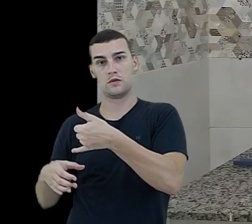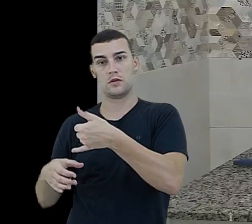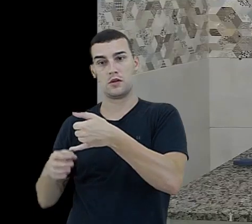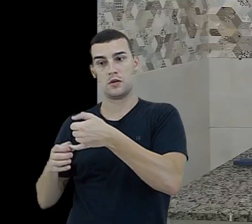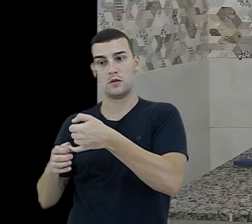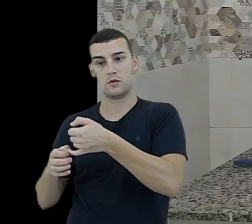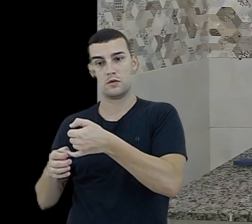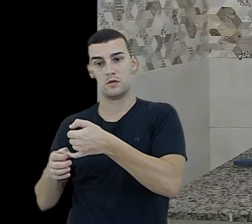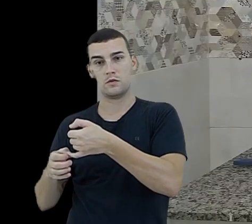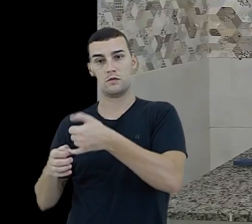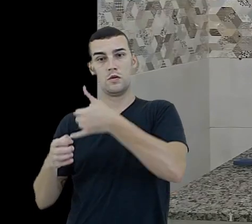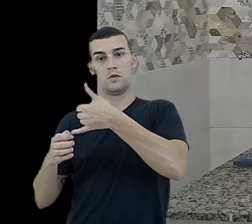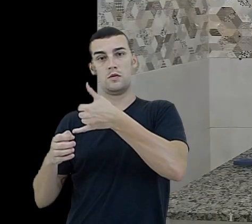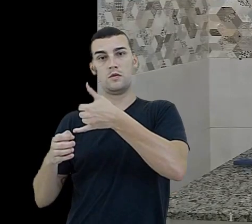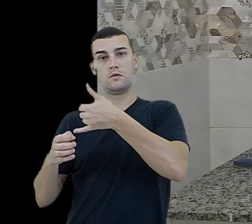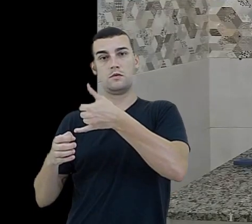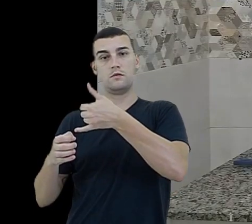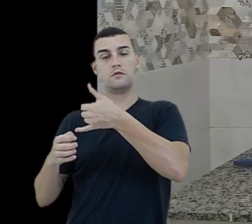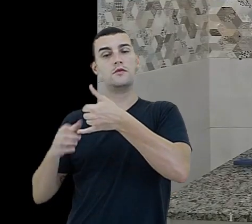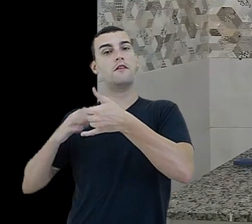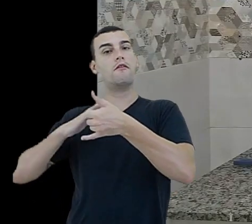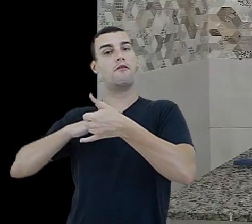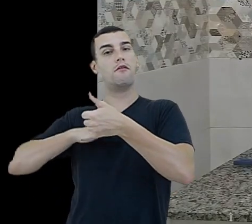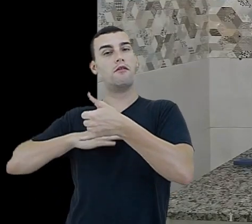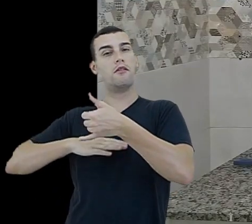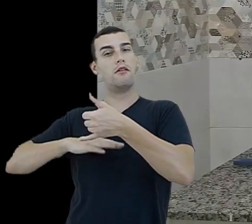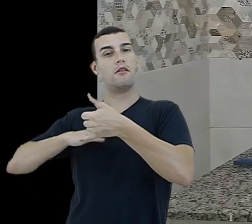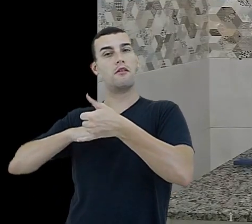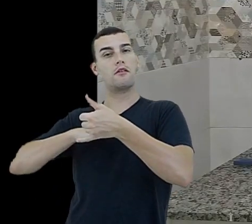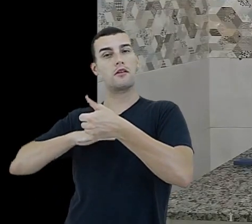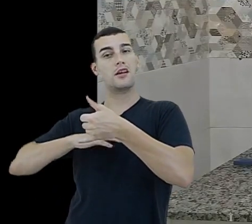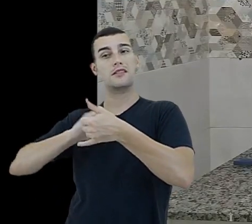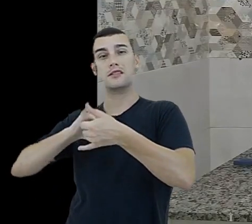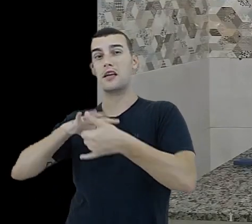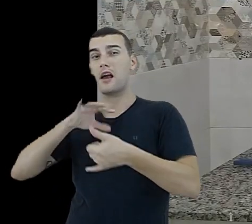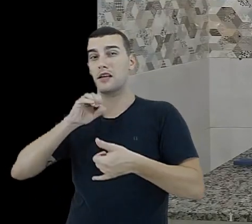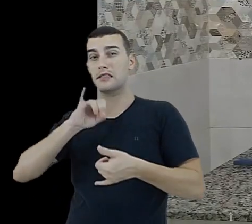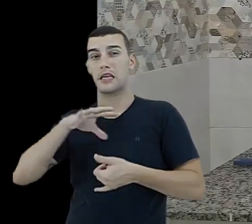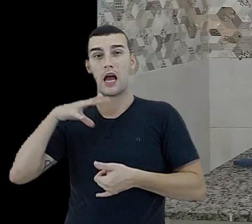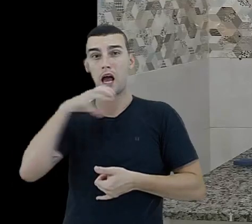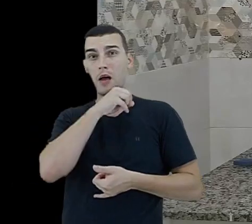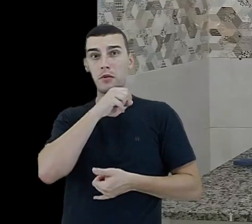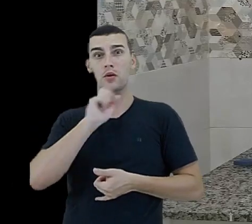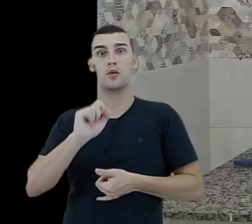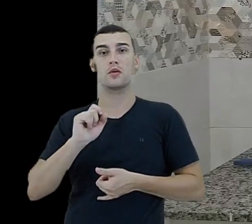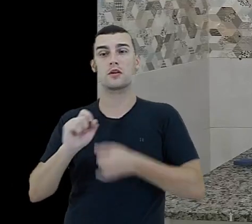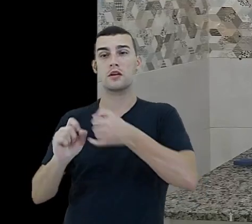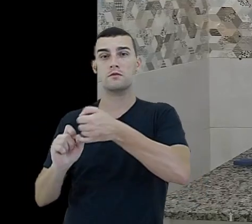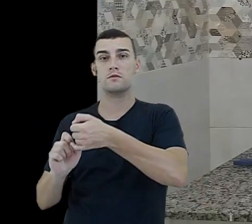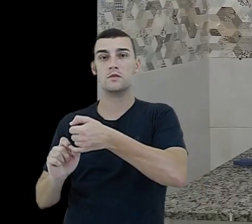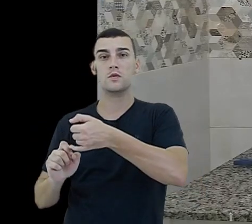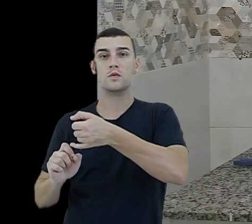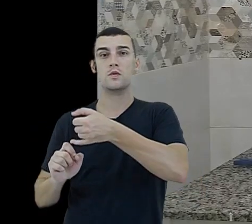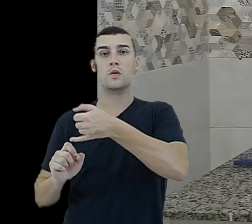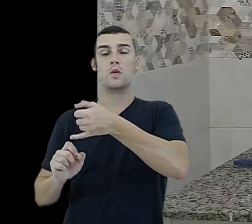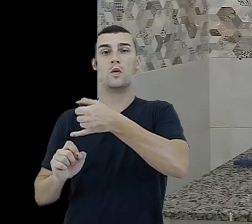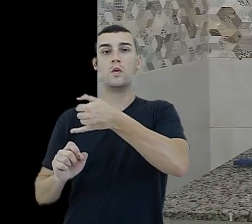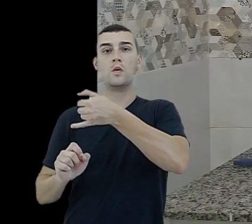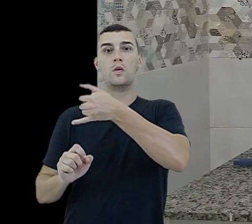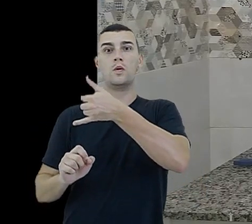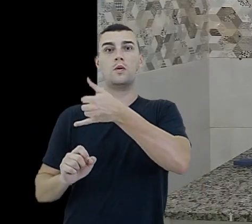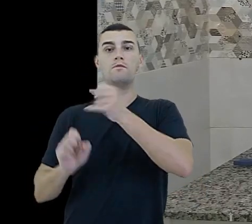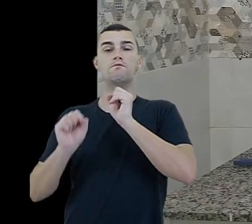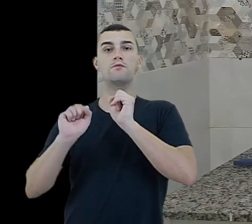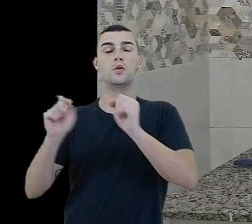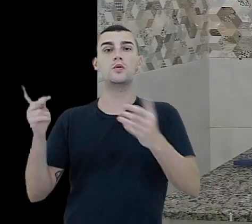minha ponteira, eu vou soltar o pistão devagar, porque se eu solto rápido, o líquido pode ser aspirado